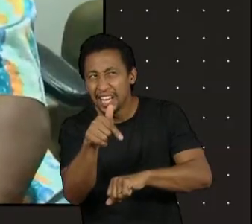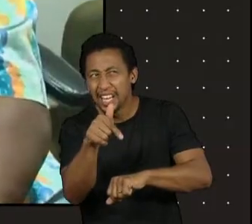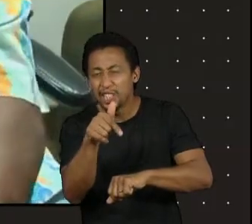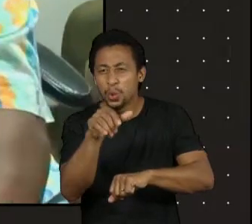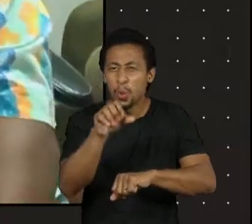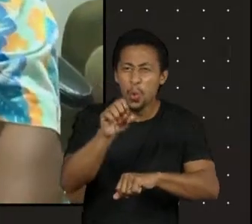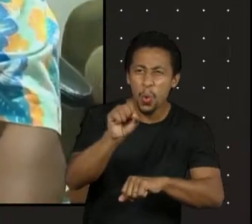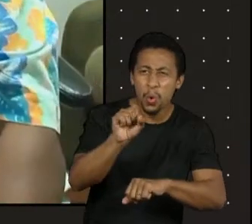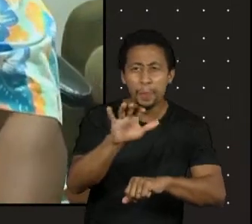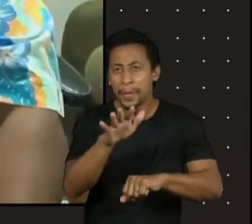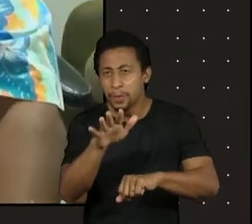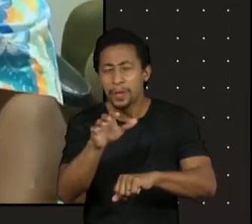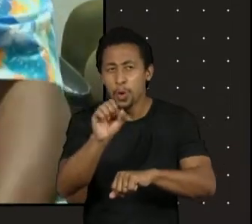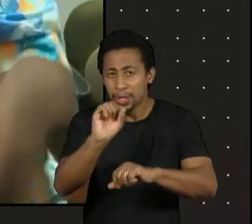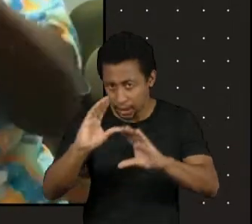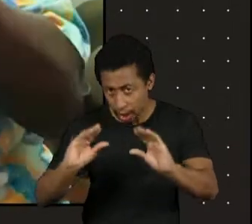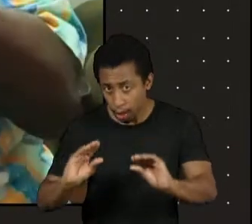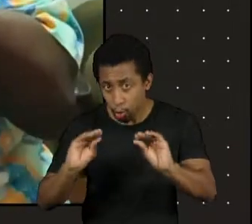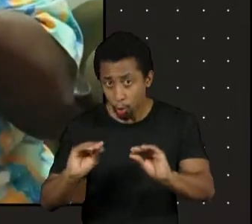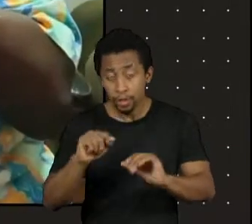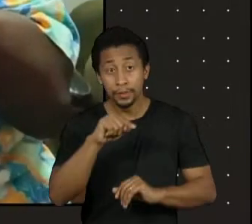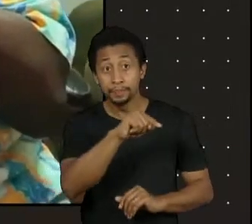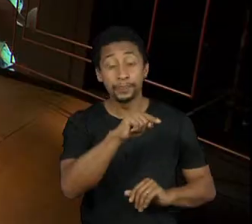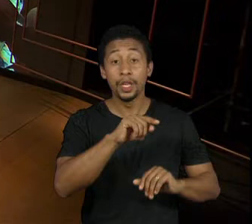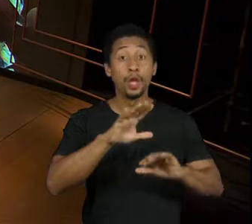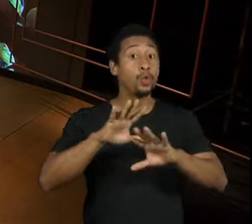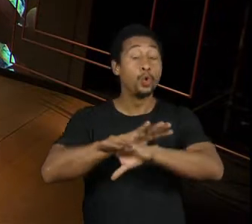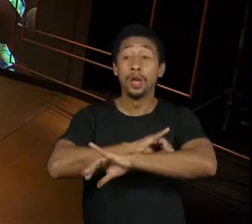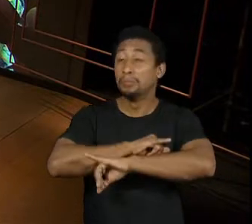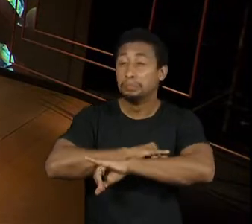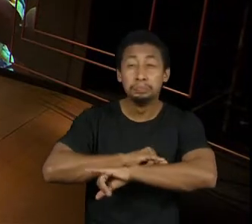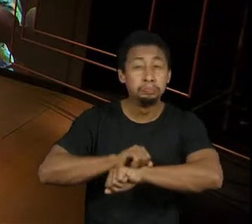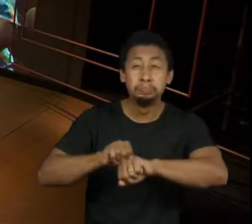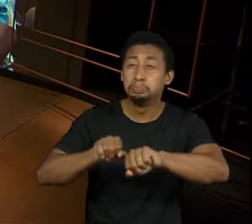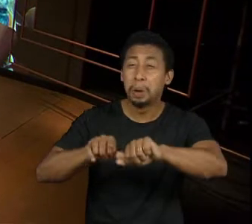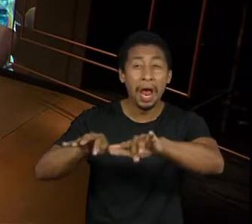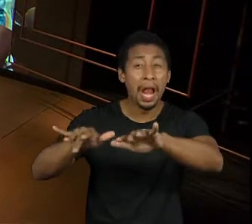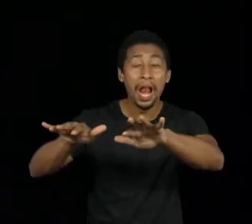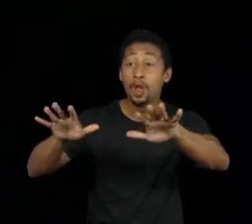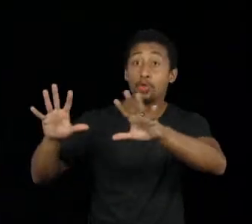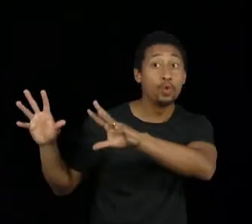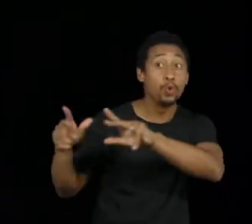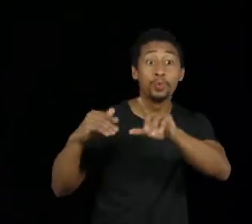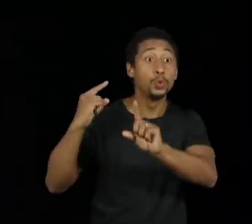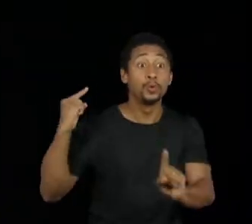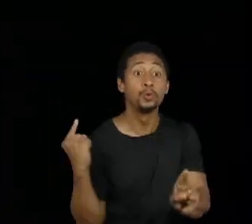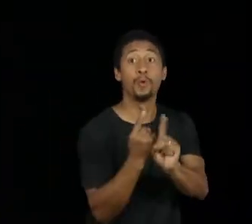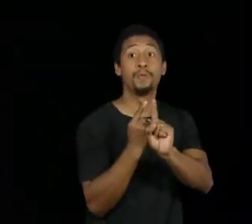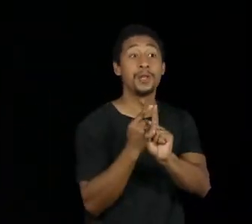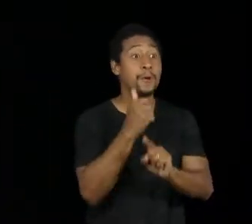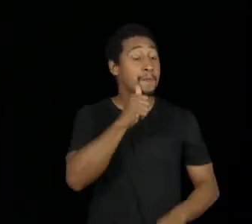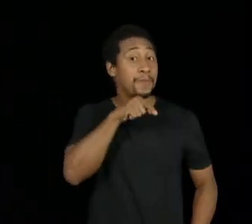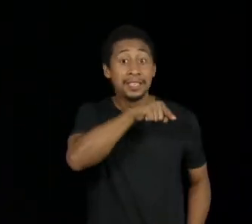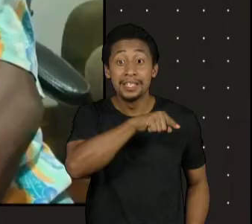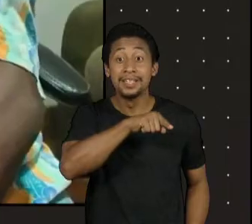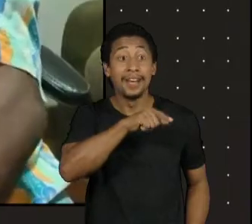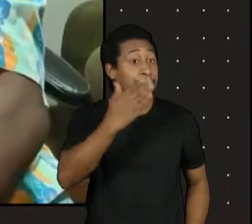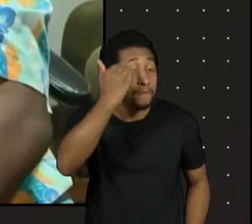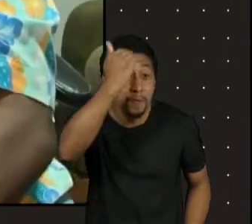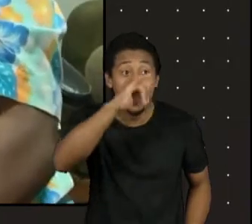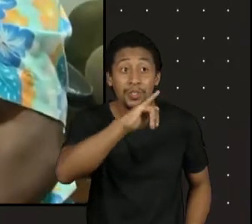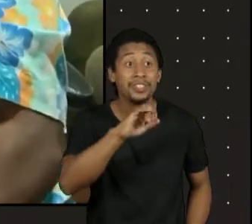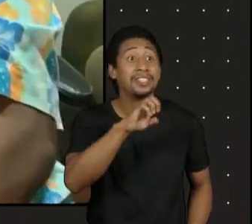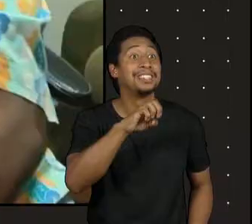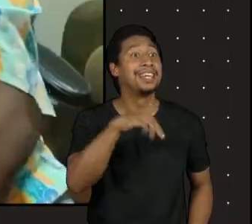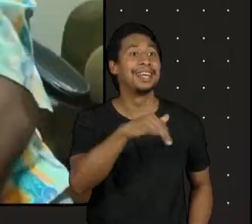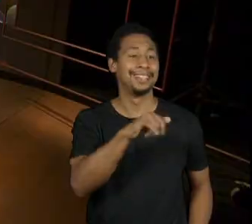8 horas a boate ainda aberta, porque a notícia se espalhou na Zona Sul. E ela começou a cantar, cara, e ela não queria sair